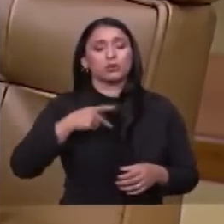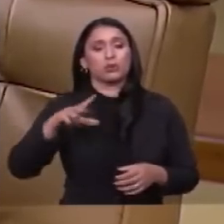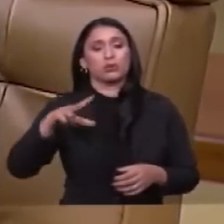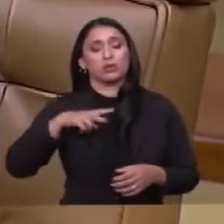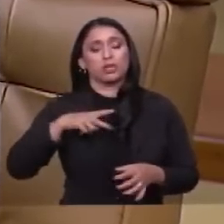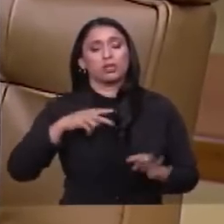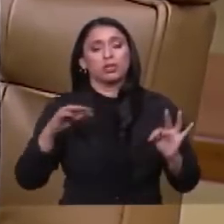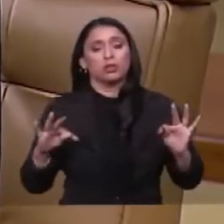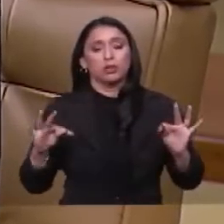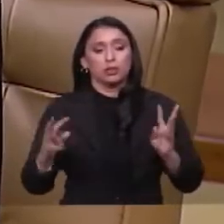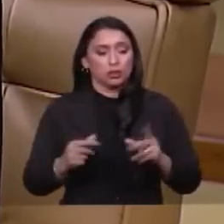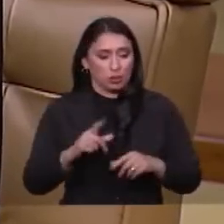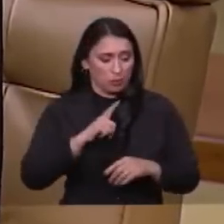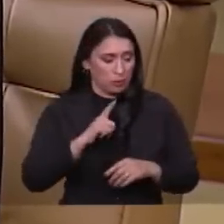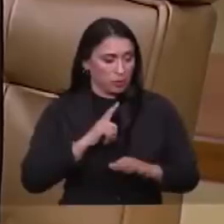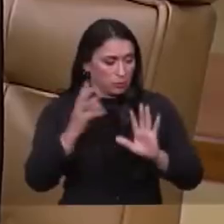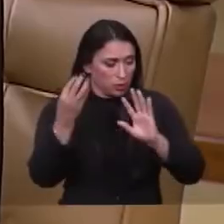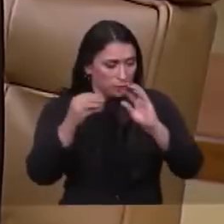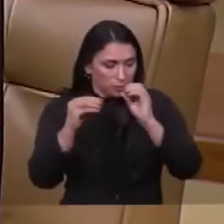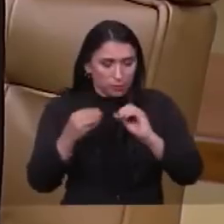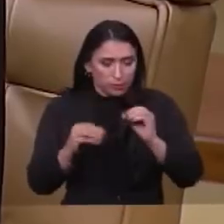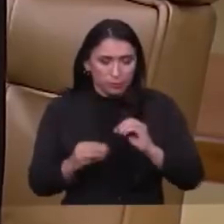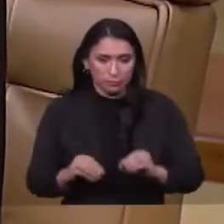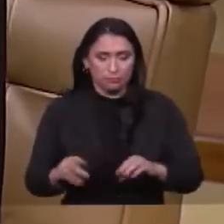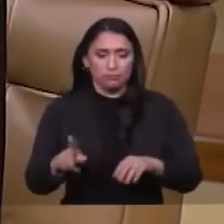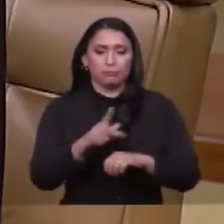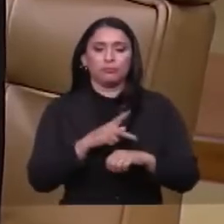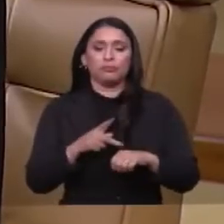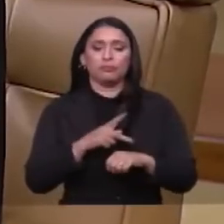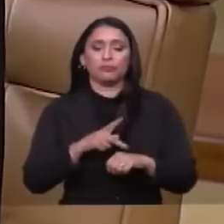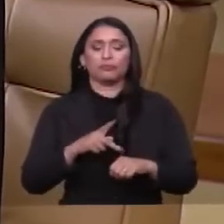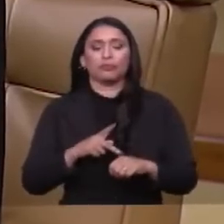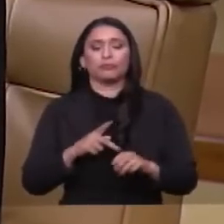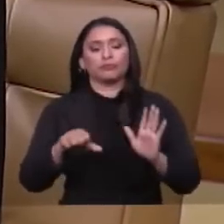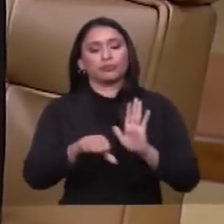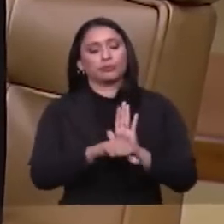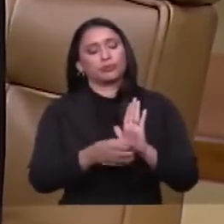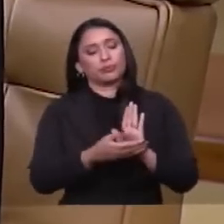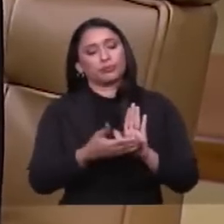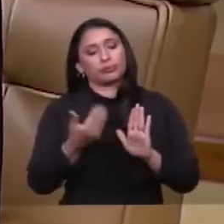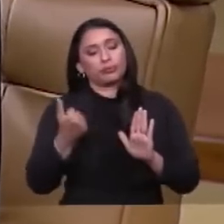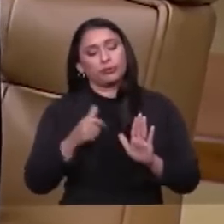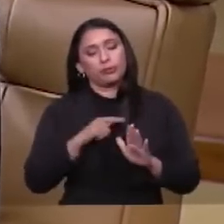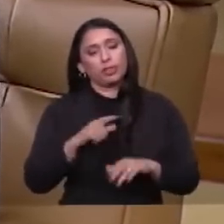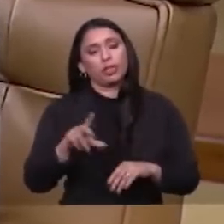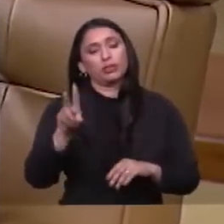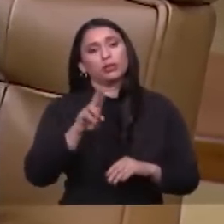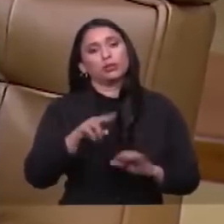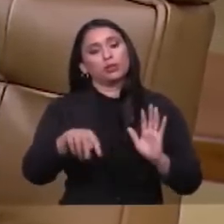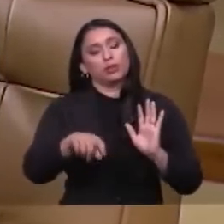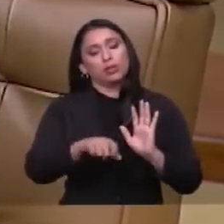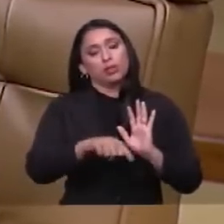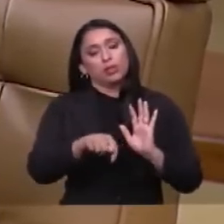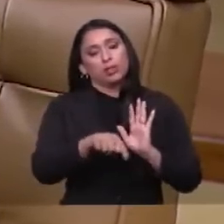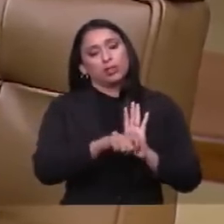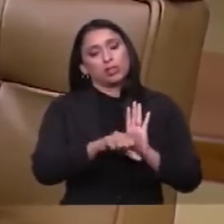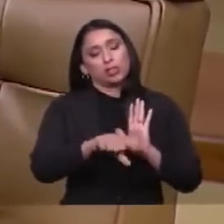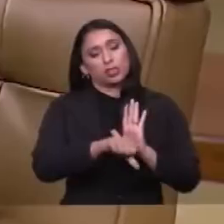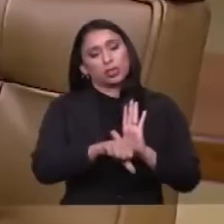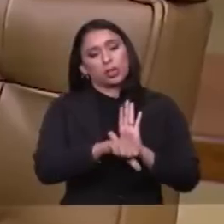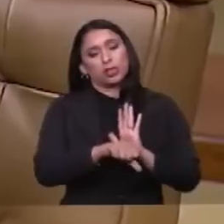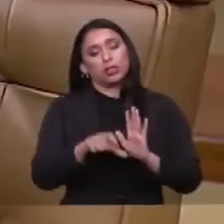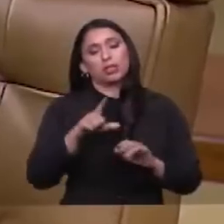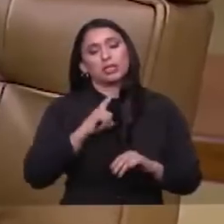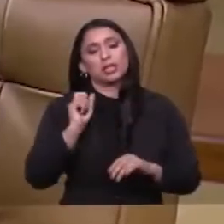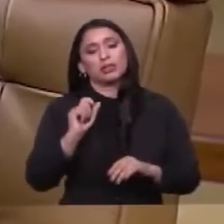absoluto, pelos dados que dispõem, noto que os países que optaram pela descriminalização do uso de drogas editaram leis específicas